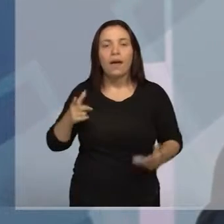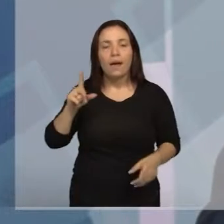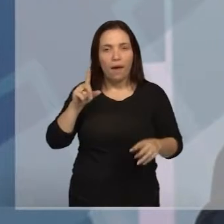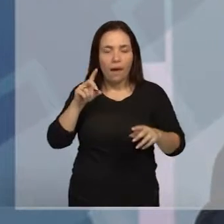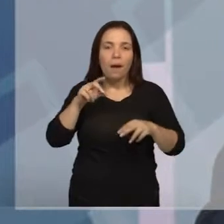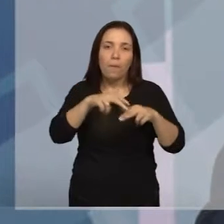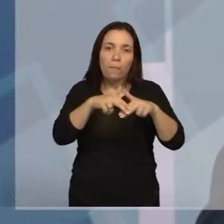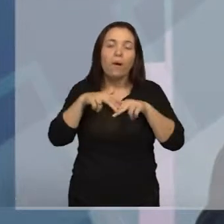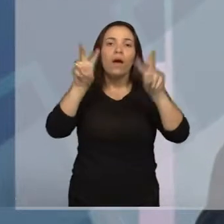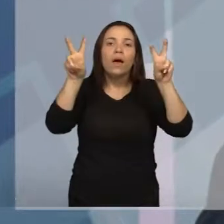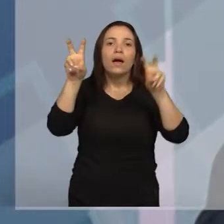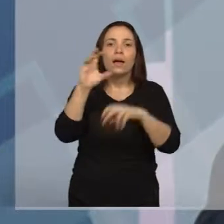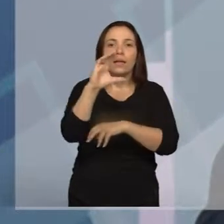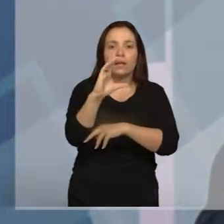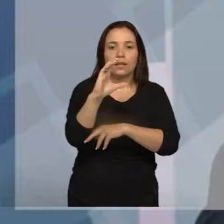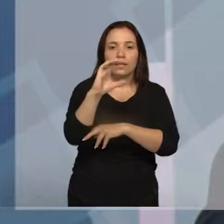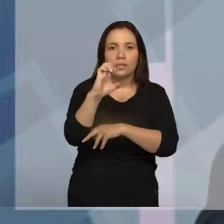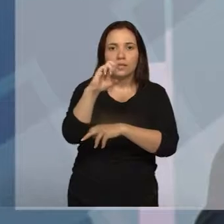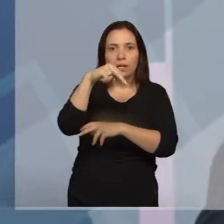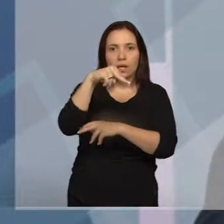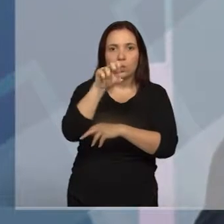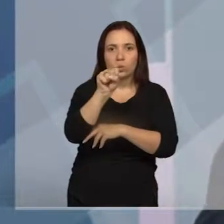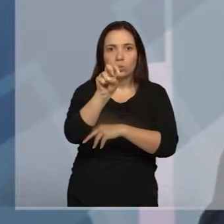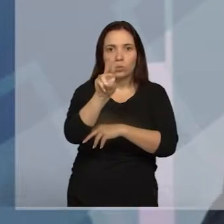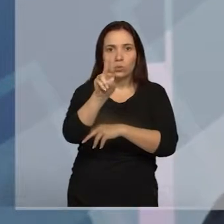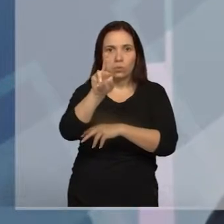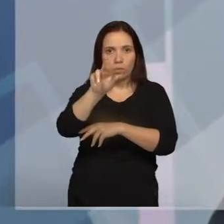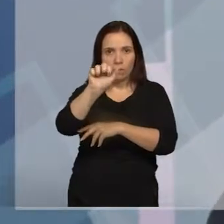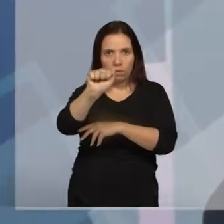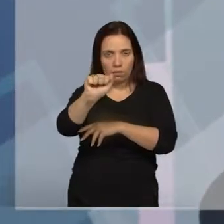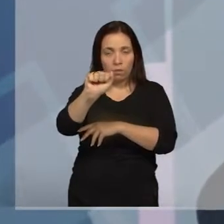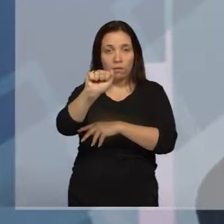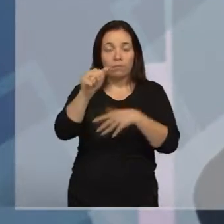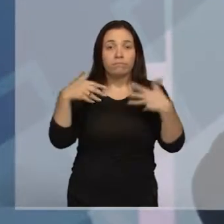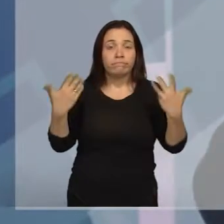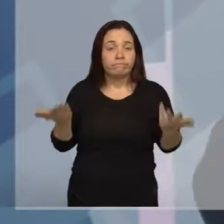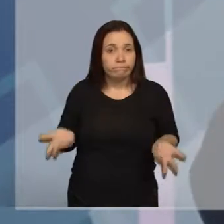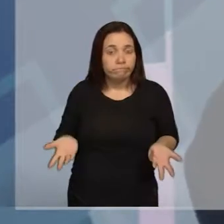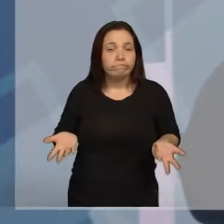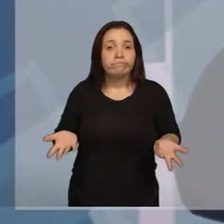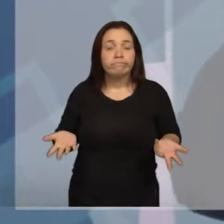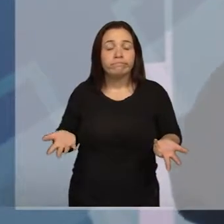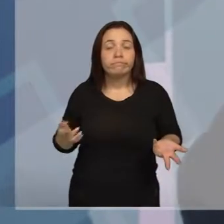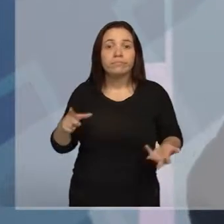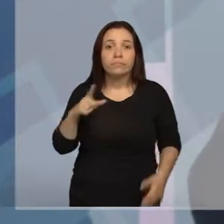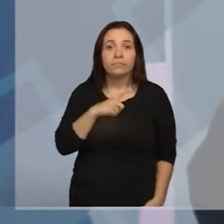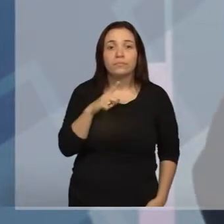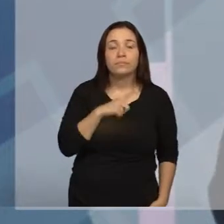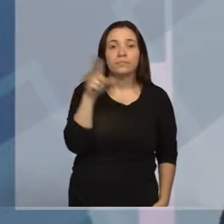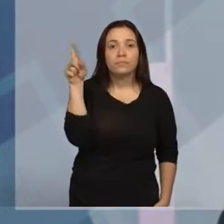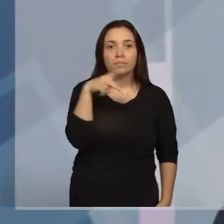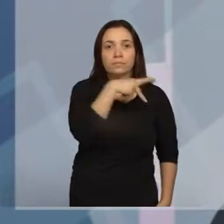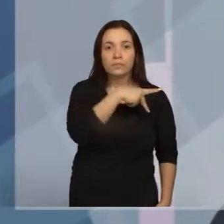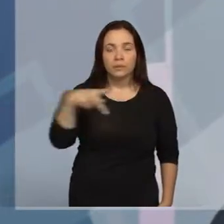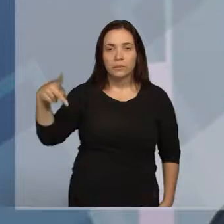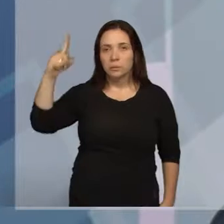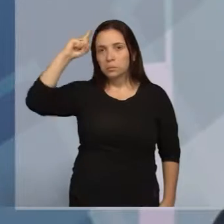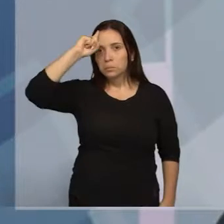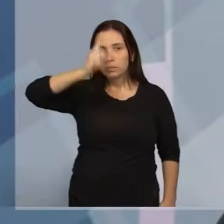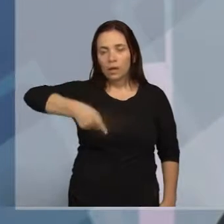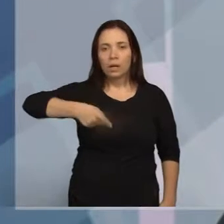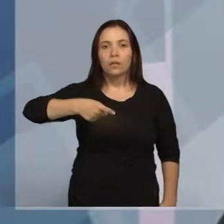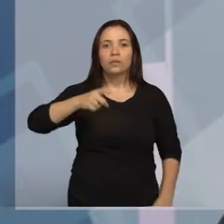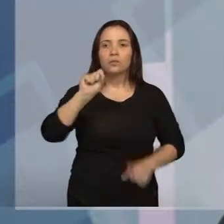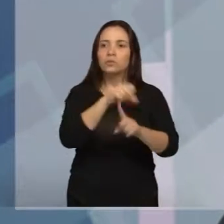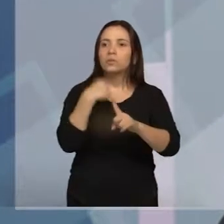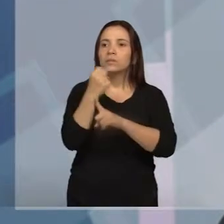censura, né? Há determinados fatos que o Estado restringe a possibilidade do cidadão